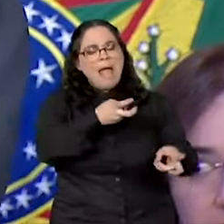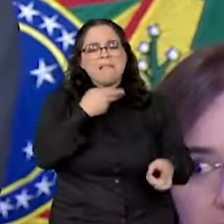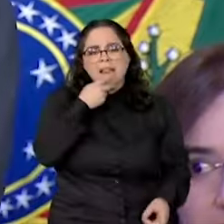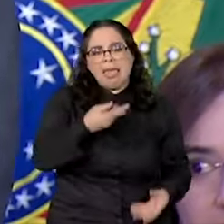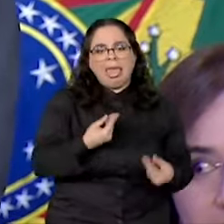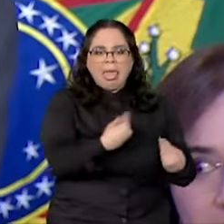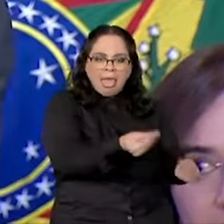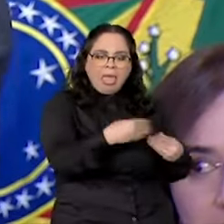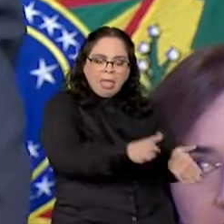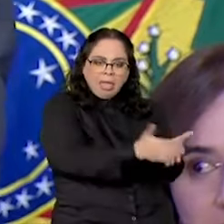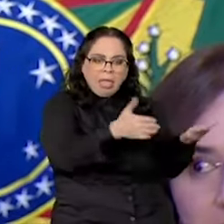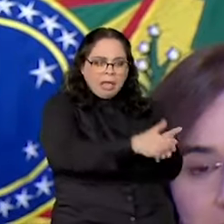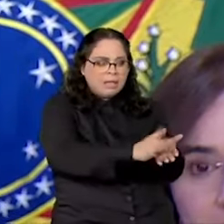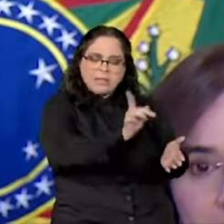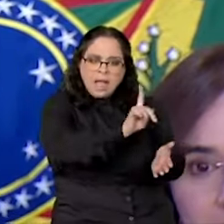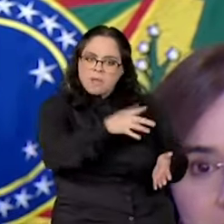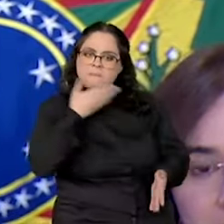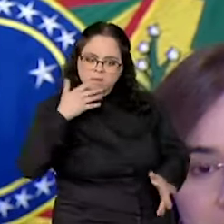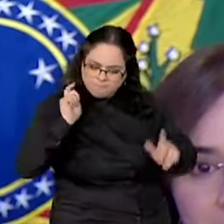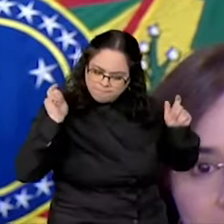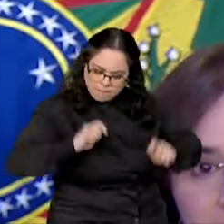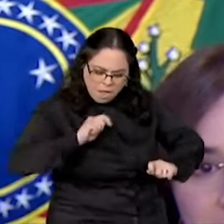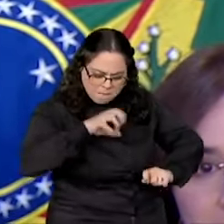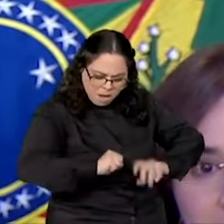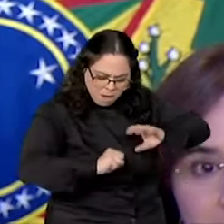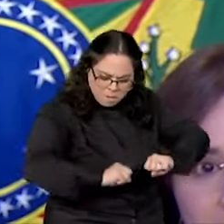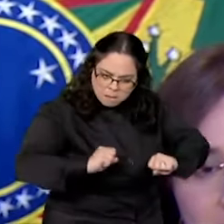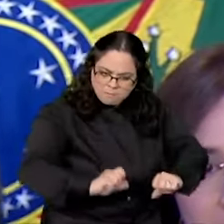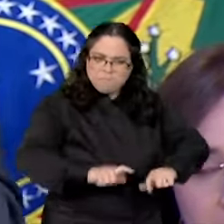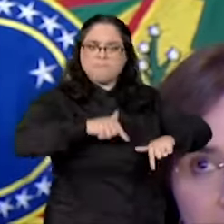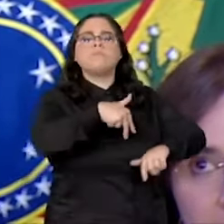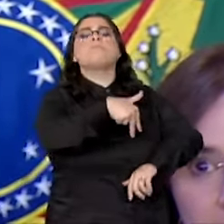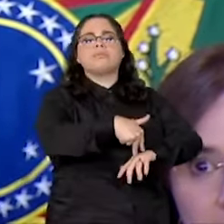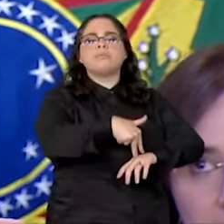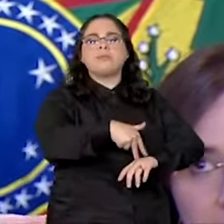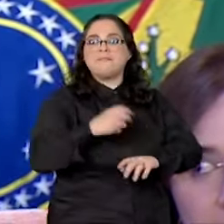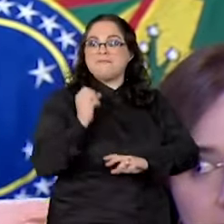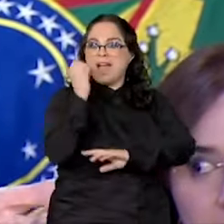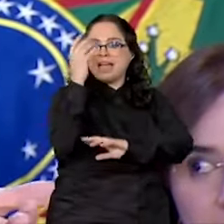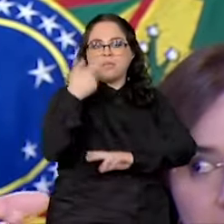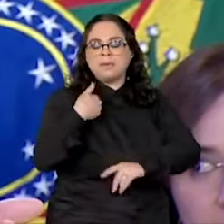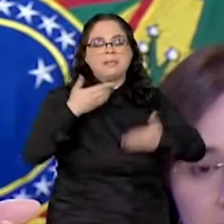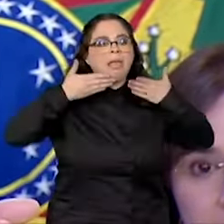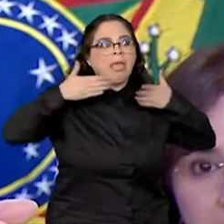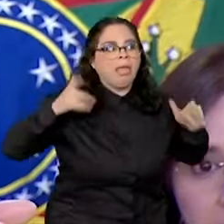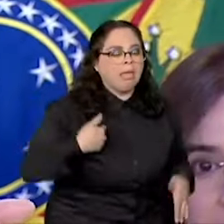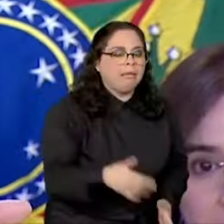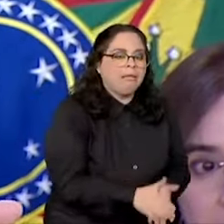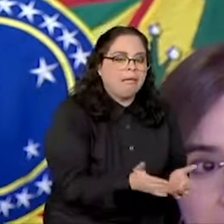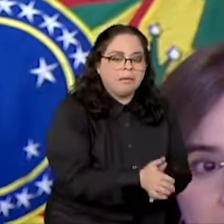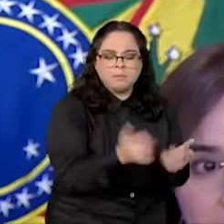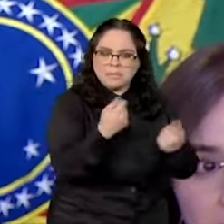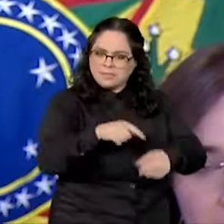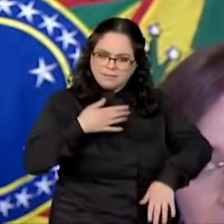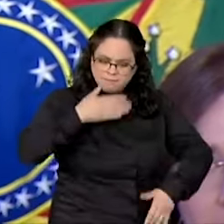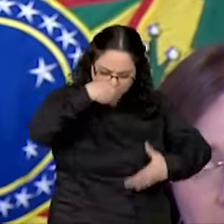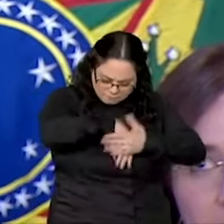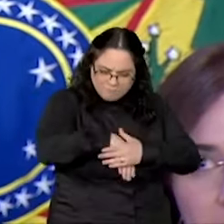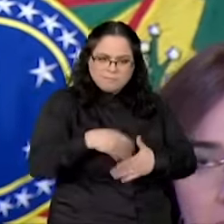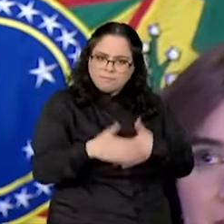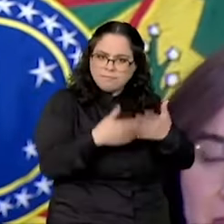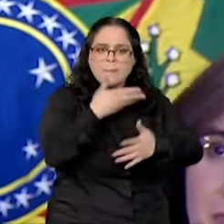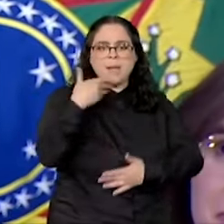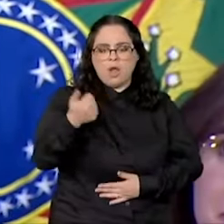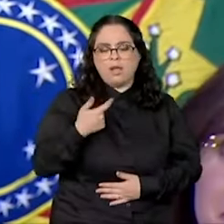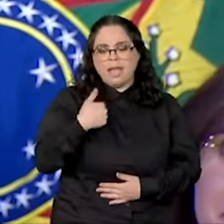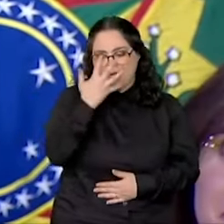de ficar assim, a gente dê condições das pessoas viajarem, sem as pessoas se exporem. Hoje, eu fui criança